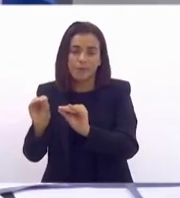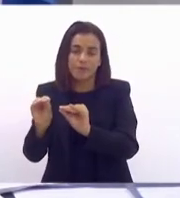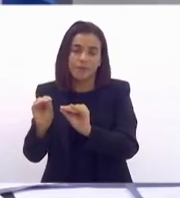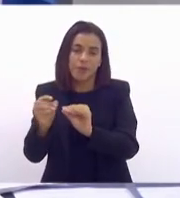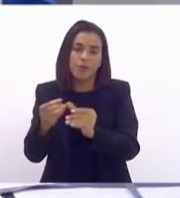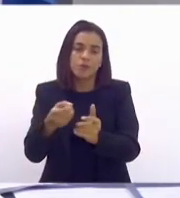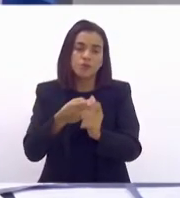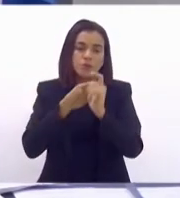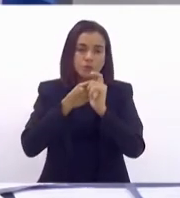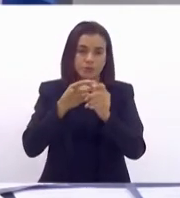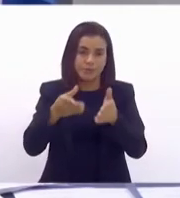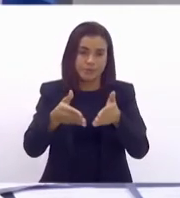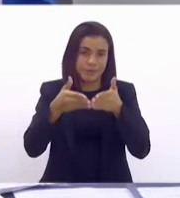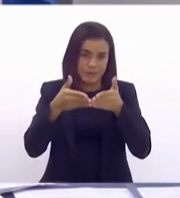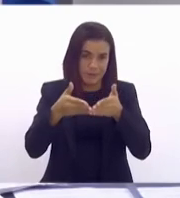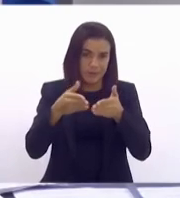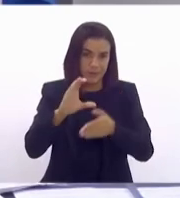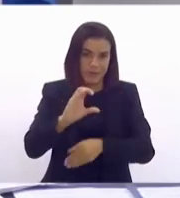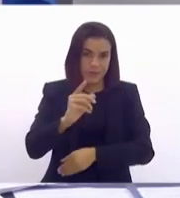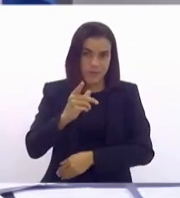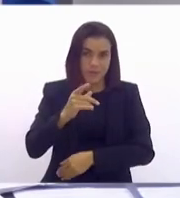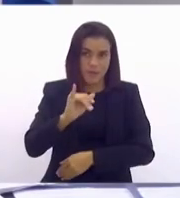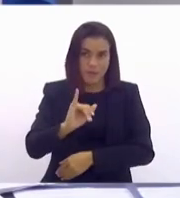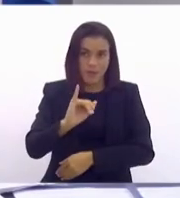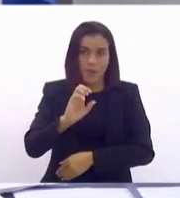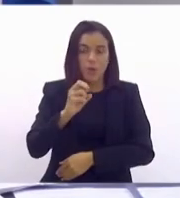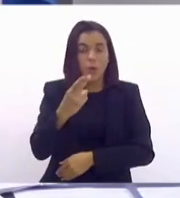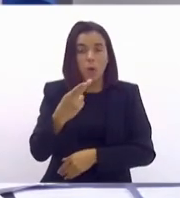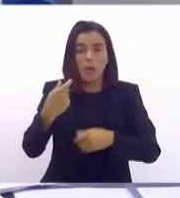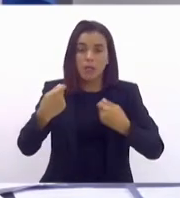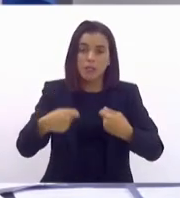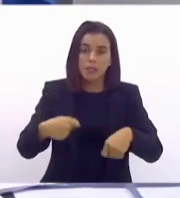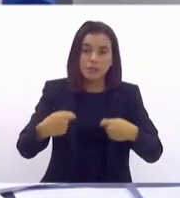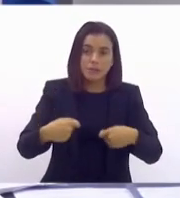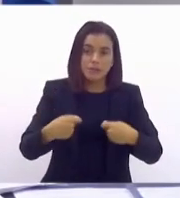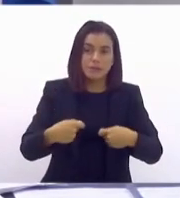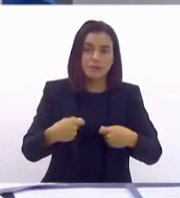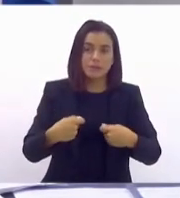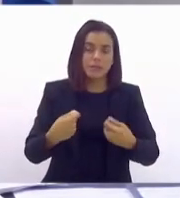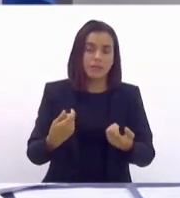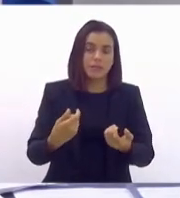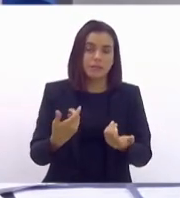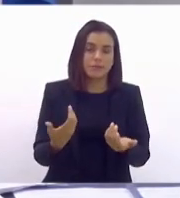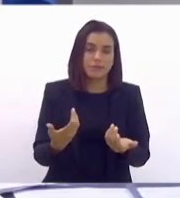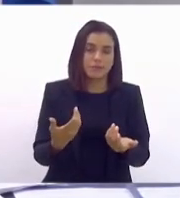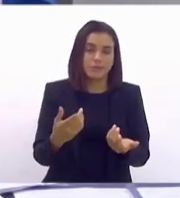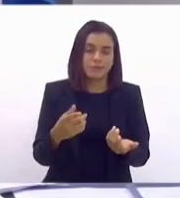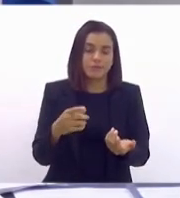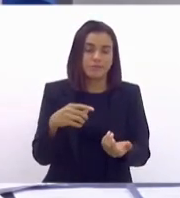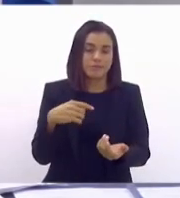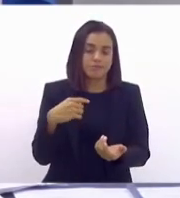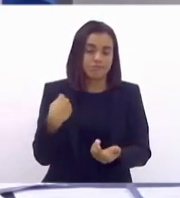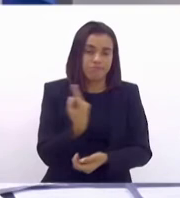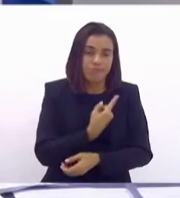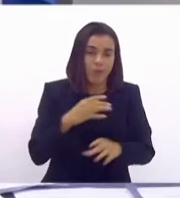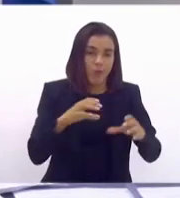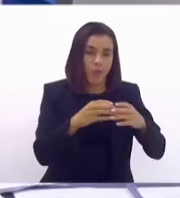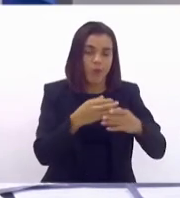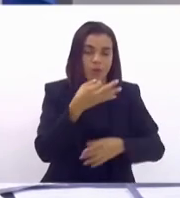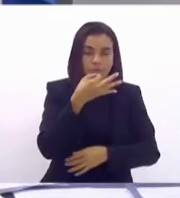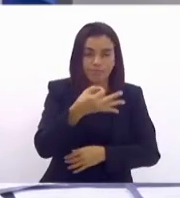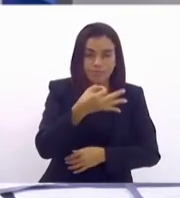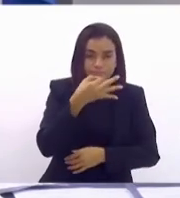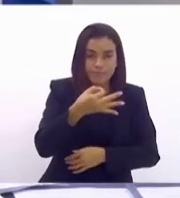suspensão da CPI ou mesmo a necessidade da gente sugerir e solicitar